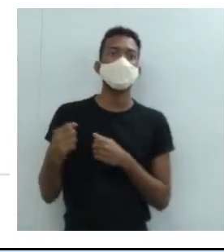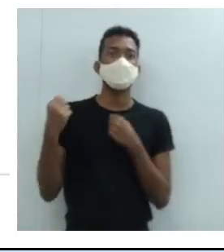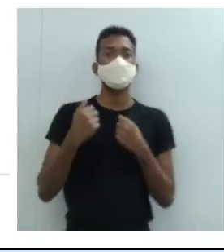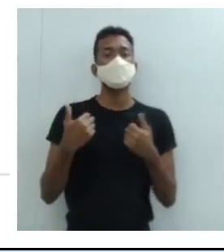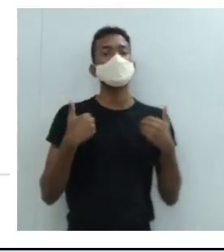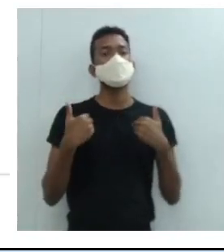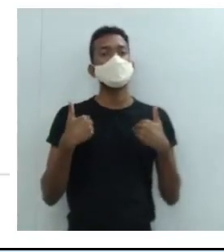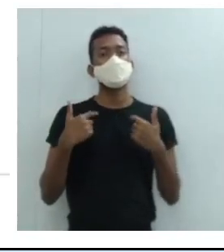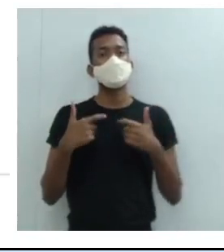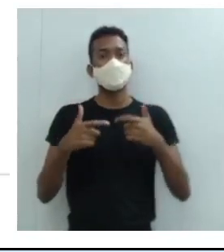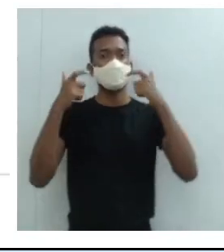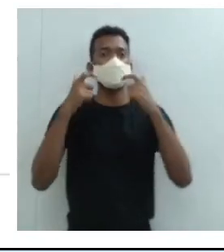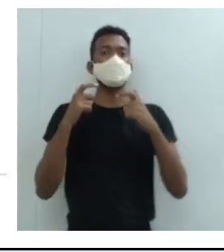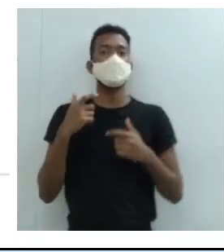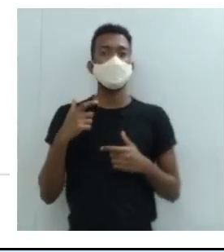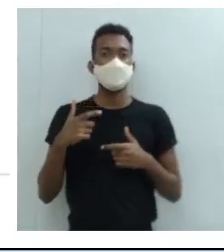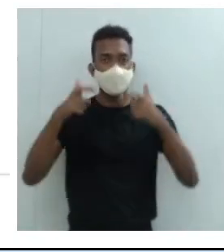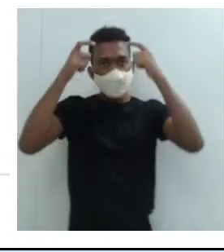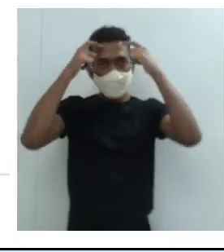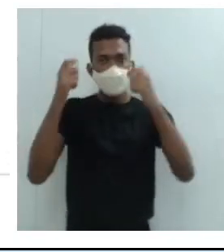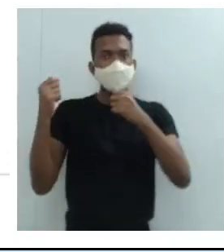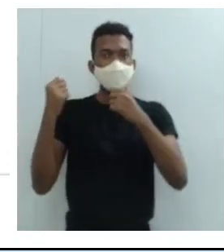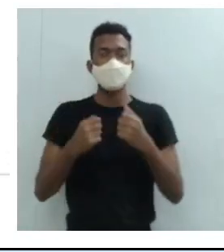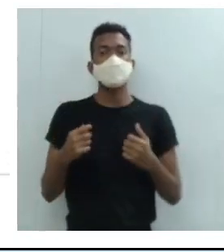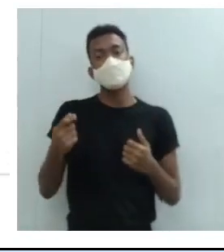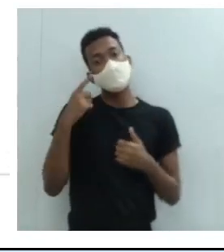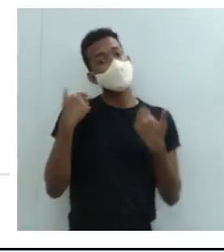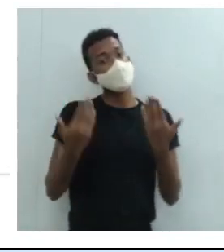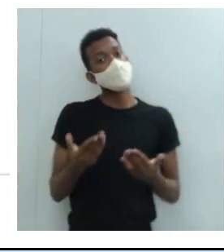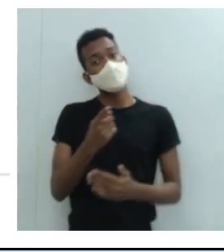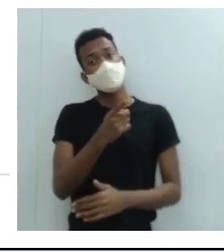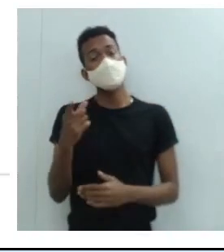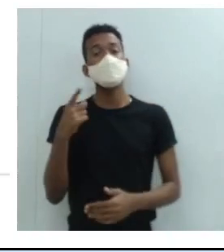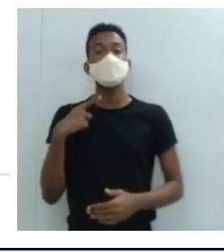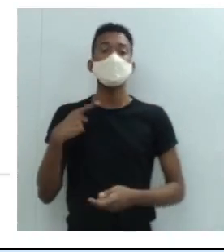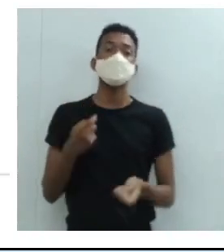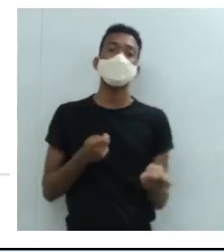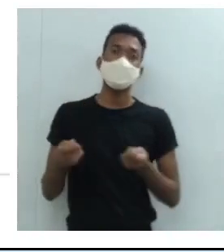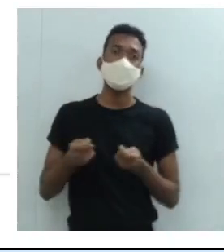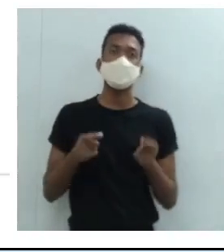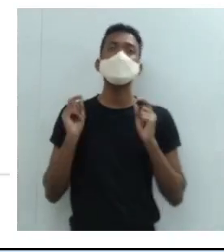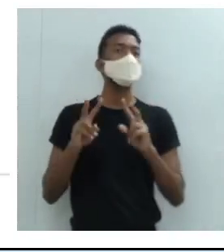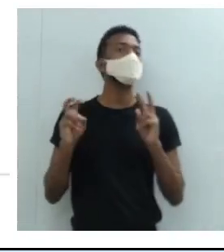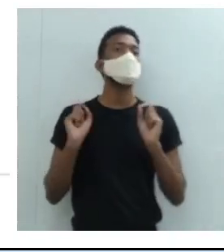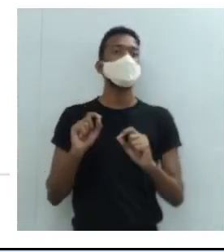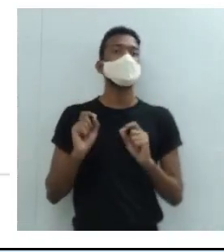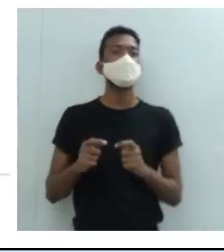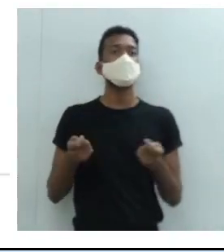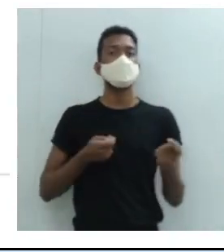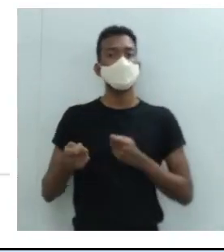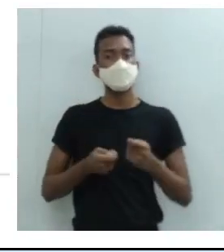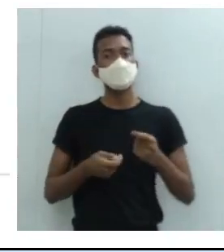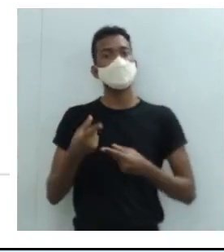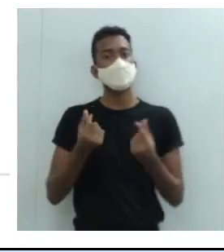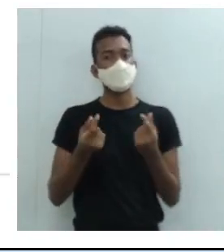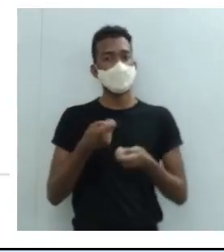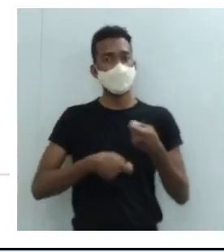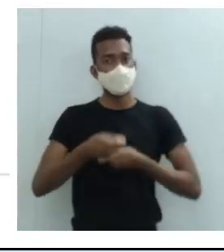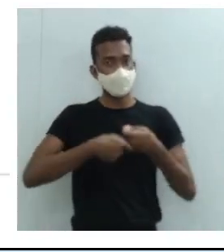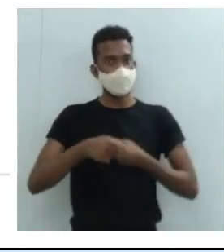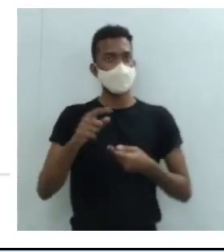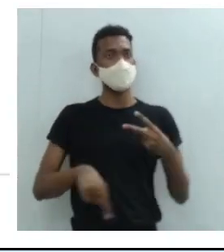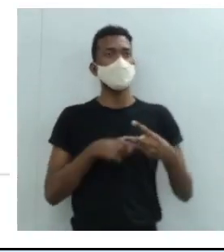rei diz isso, o poder absoluto ao rei. Então vocês vão ter aí o controle de quê? O controle do comércio, né?